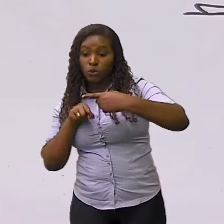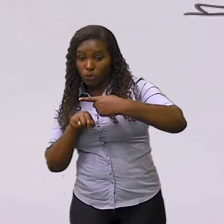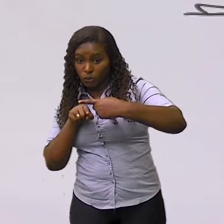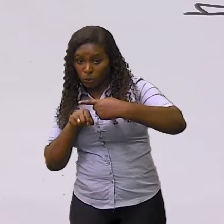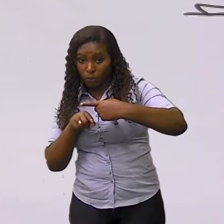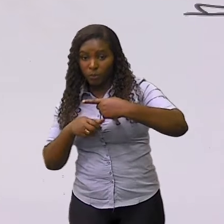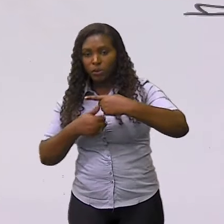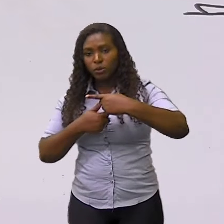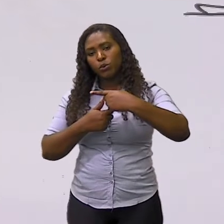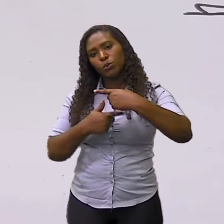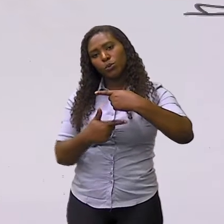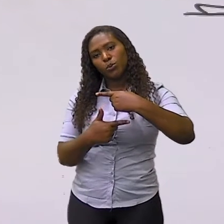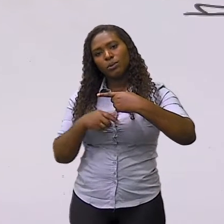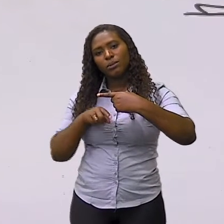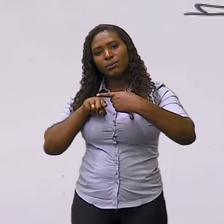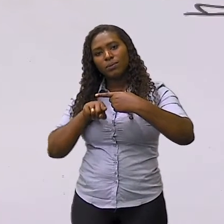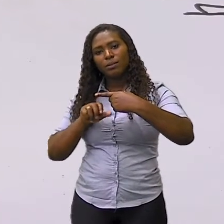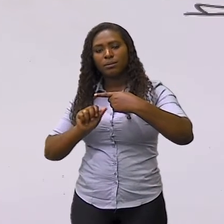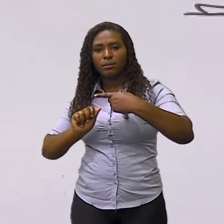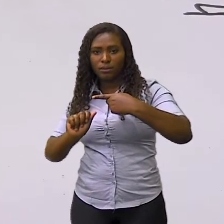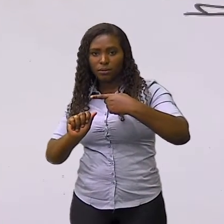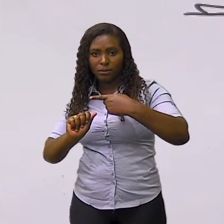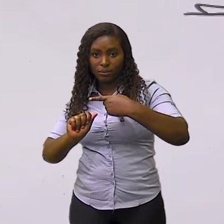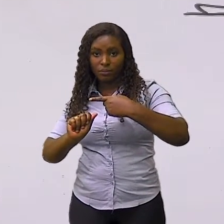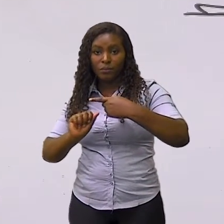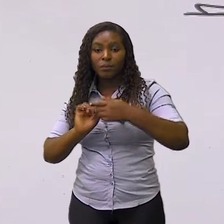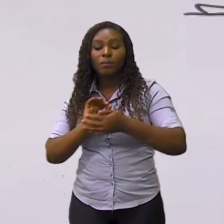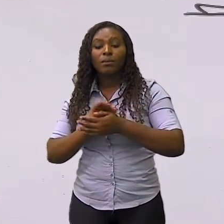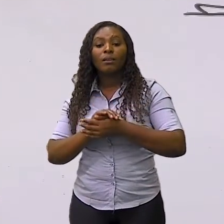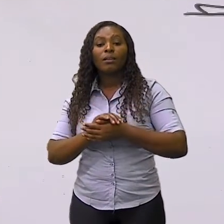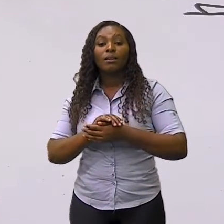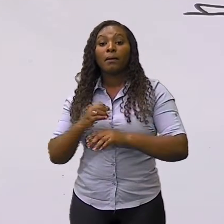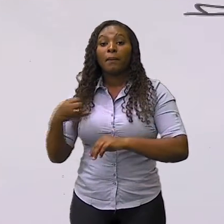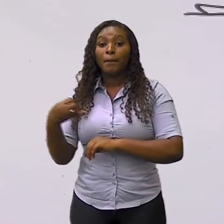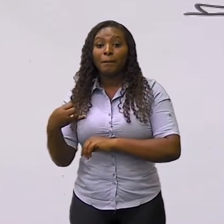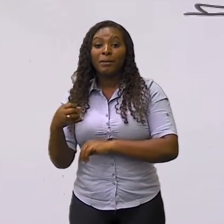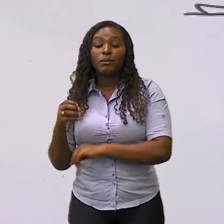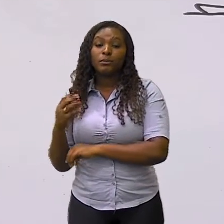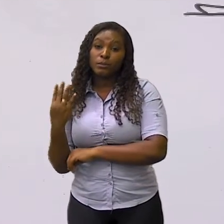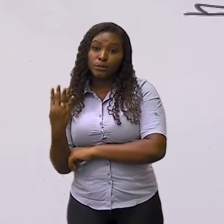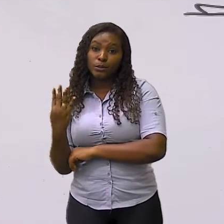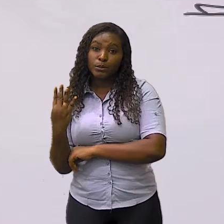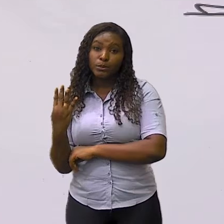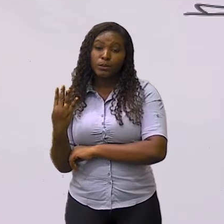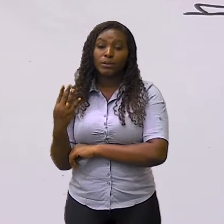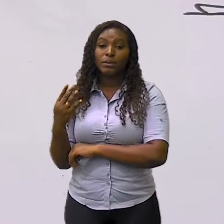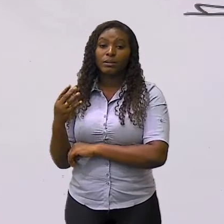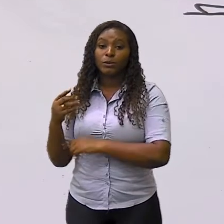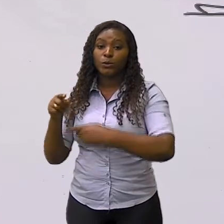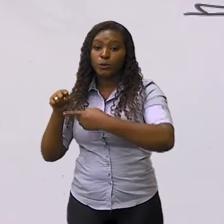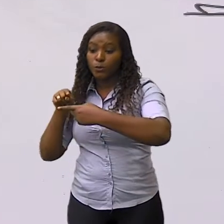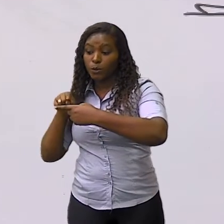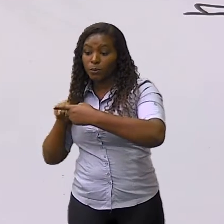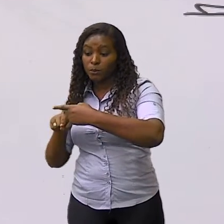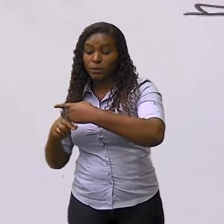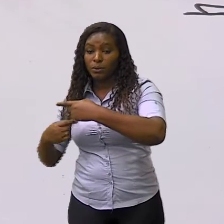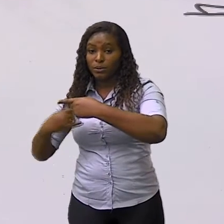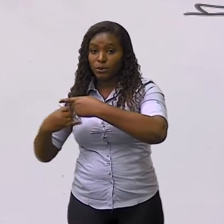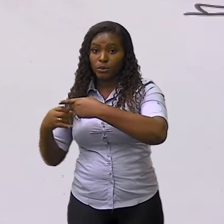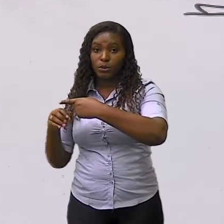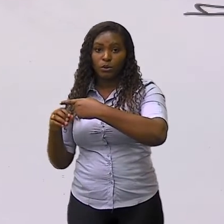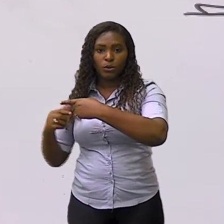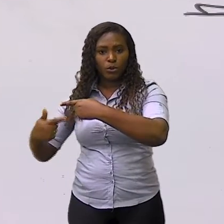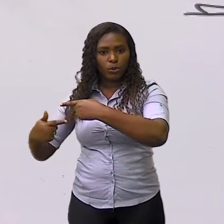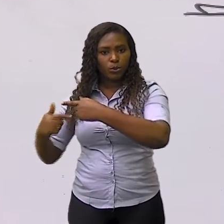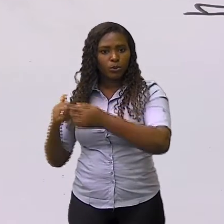As raízes vão ser raízes reais iguais? Vamos ver. A minha nova equação, depois que eu achei o valor